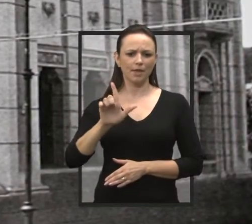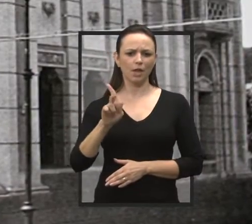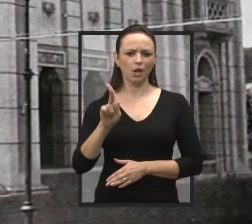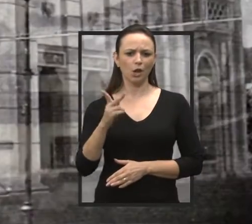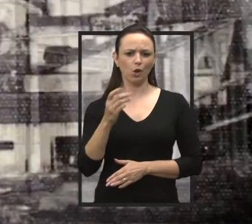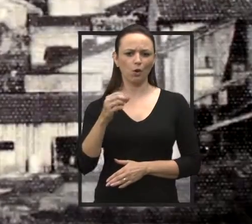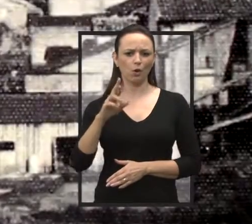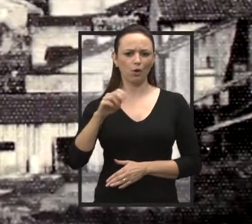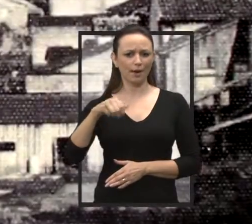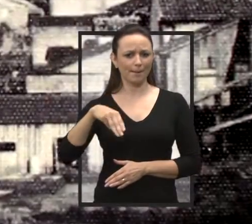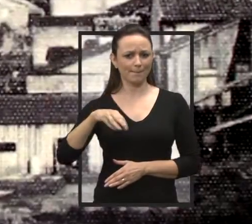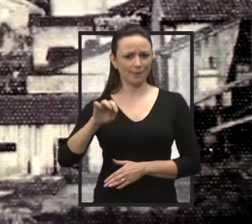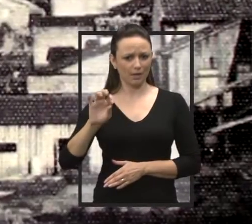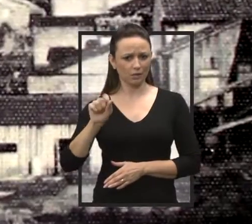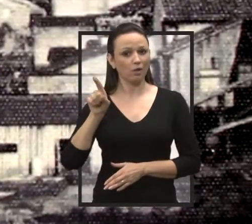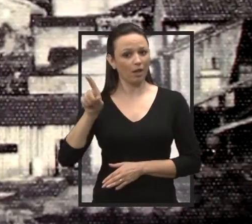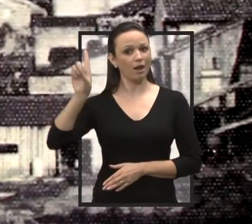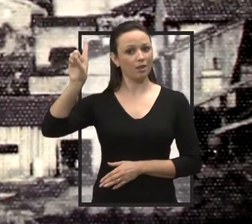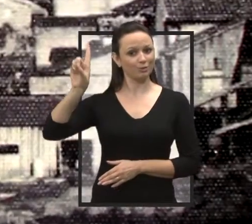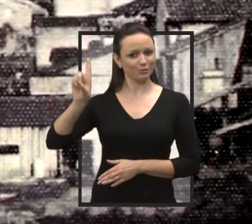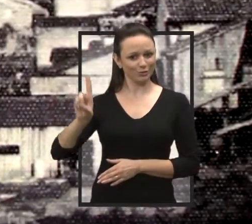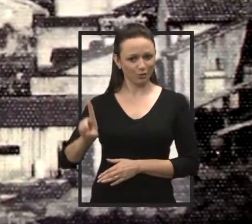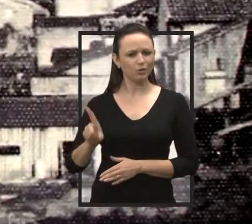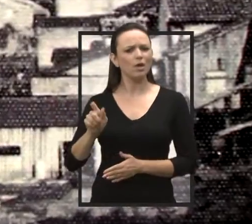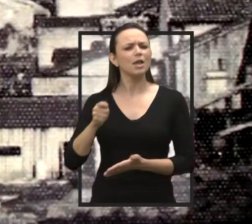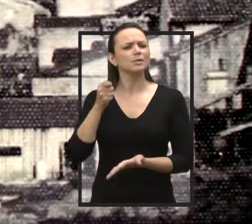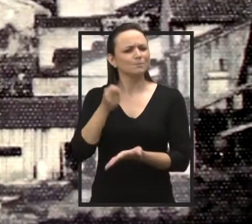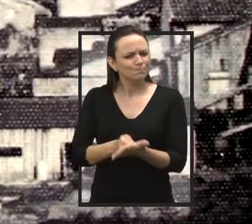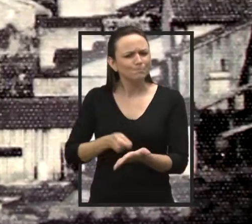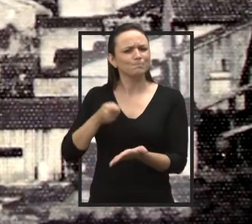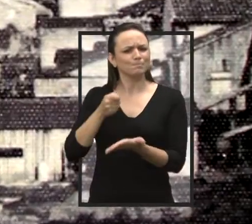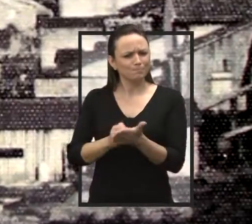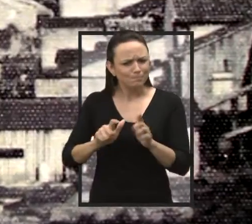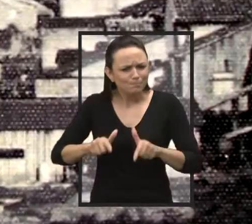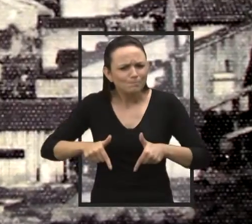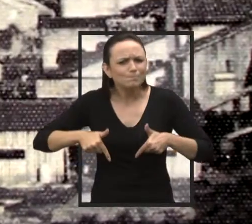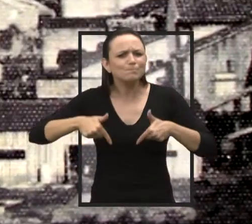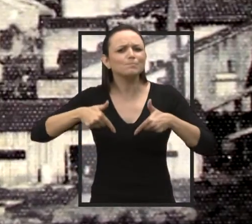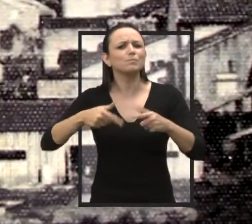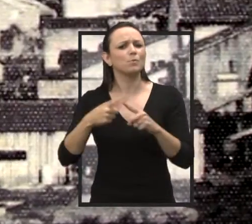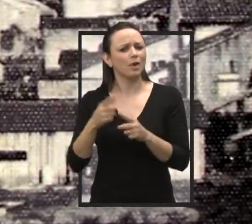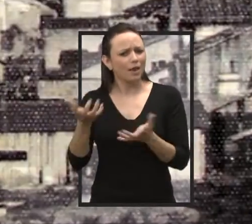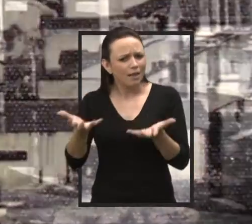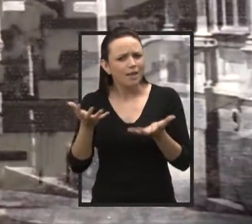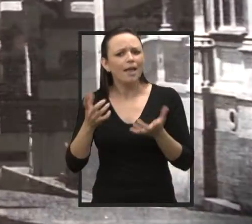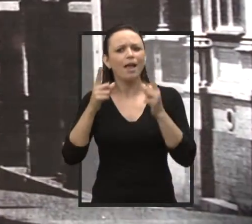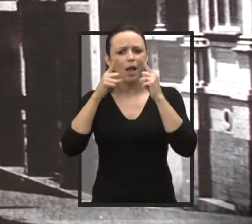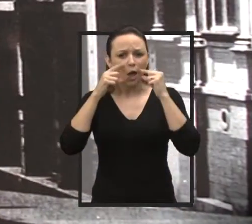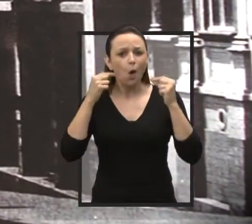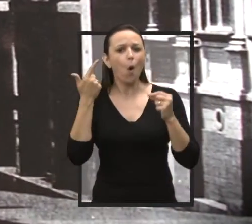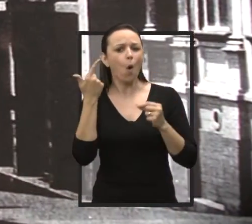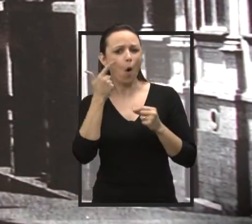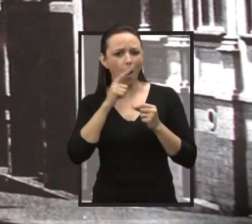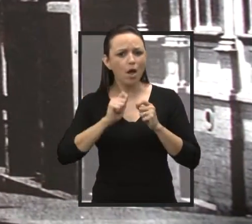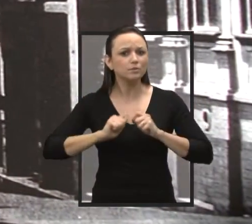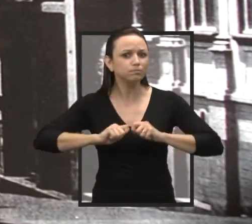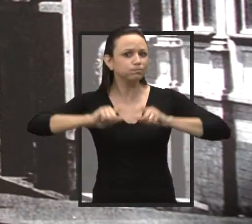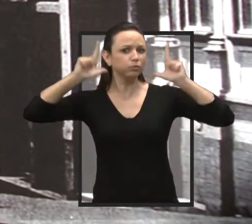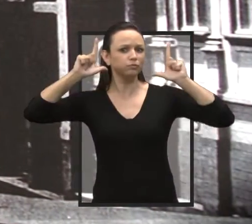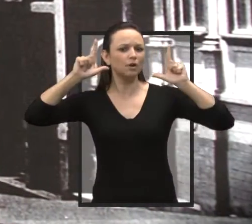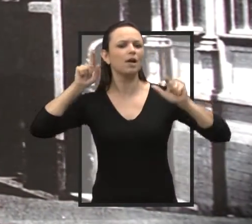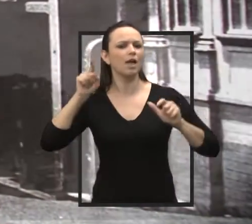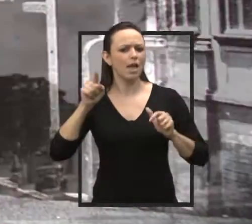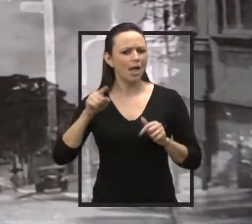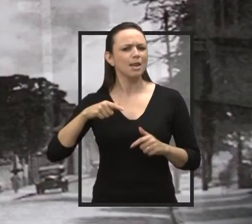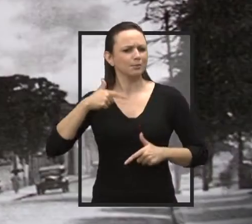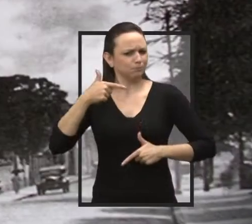diretor. E a árdua dedicação para que o município conquistasse espaço no cenário estadual e nacional o honrou para que seu